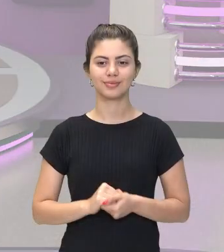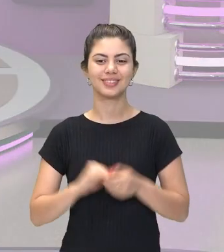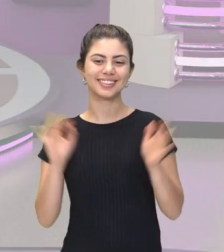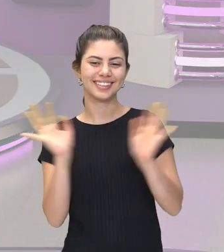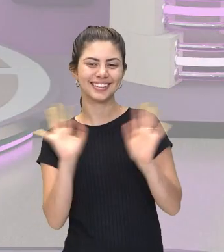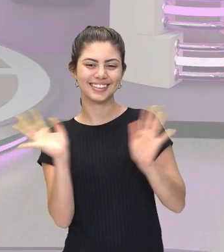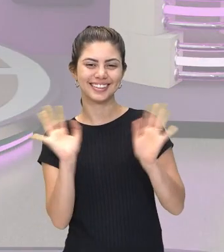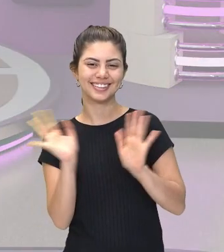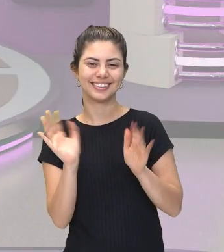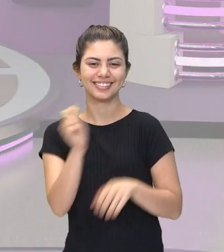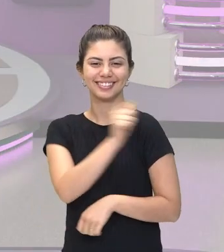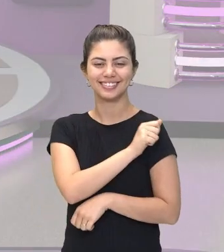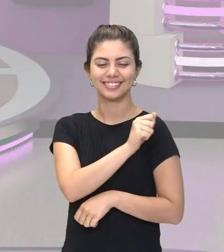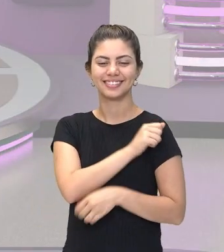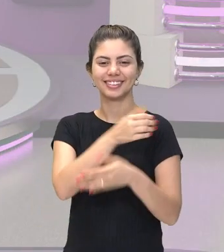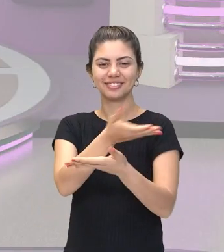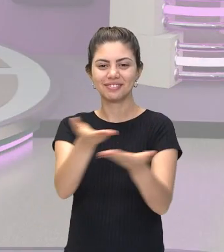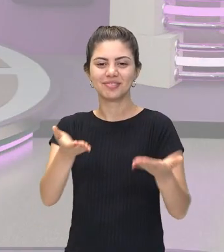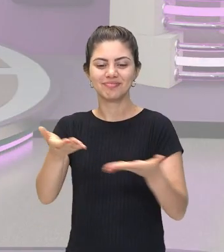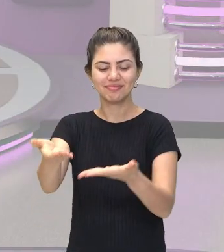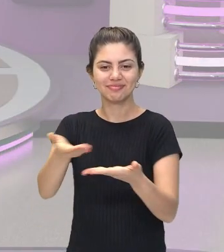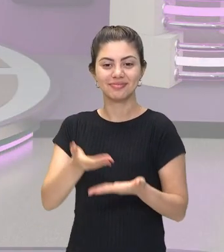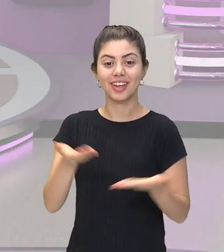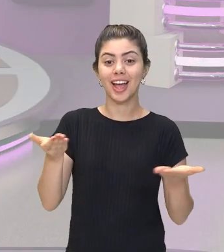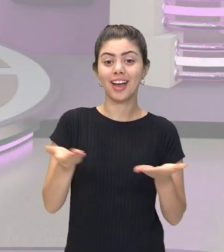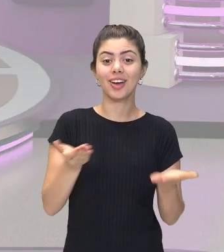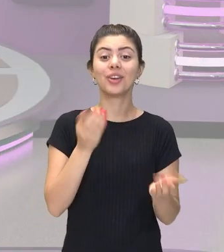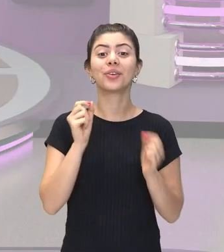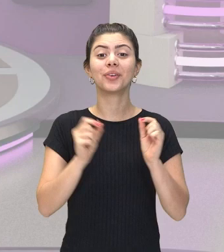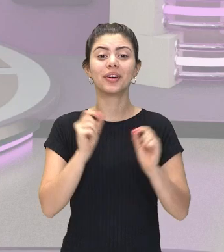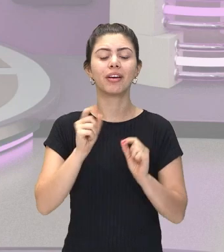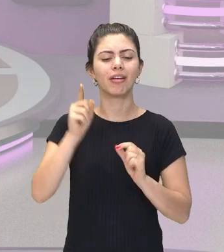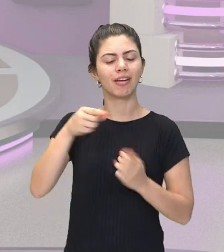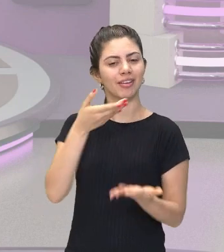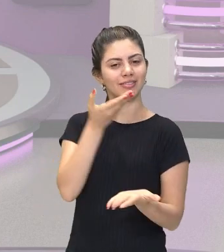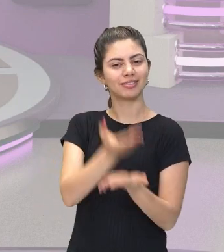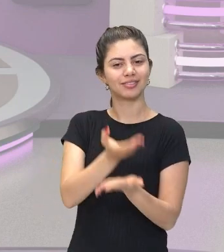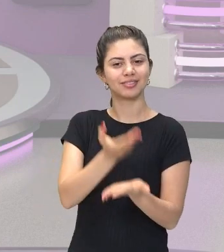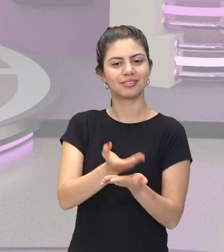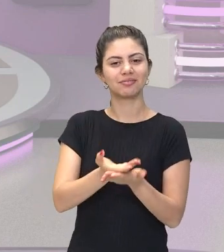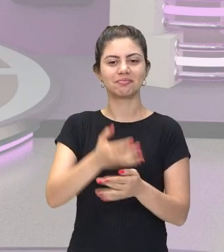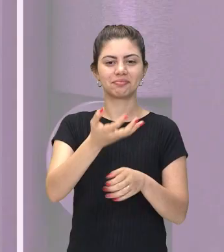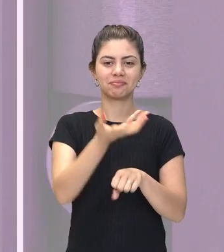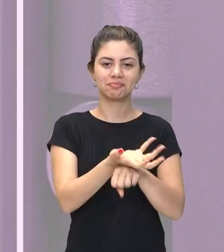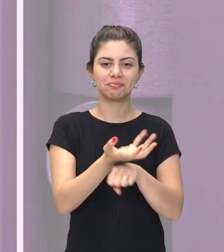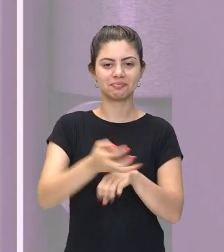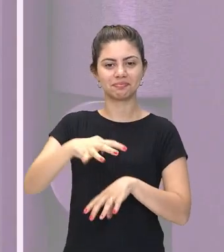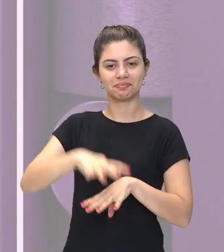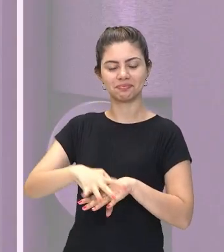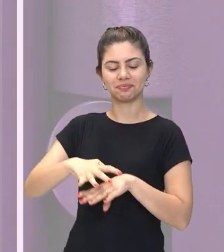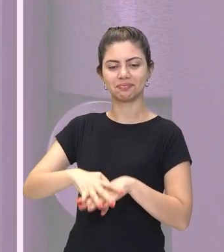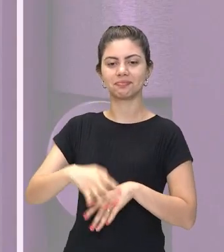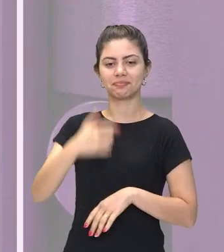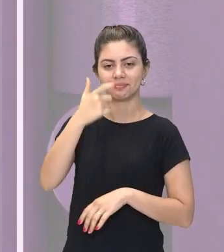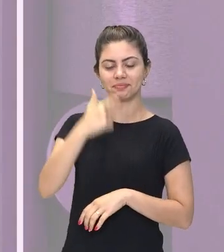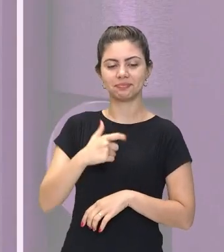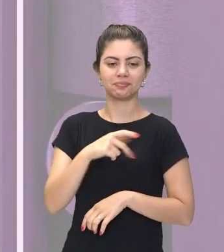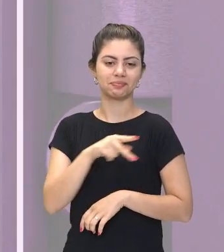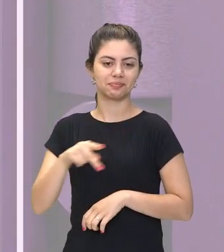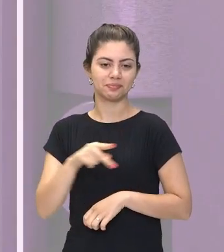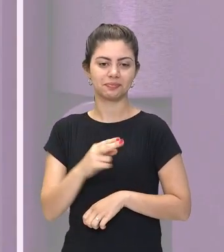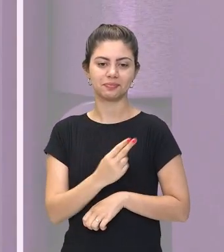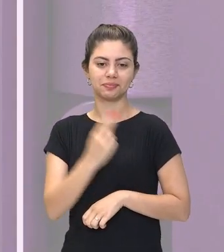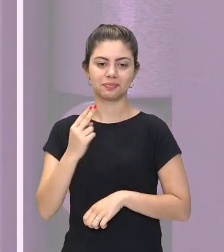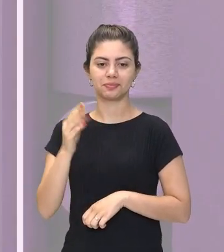Olá pessoal, sejam todos bem-vindos a mais um dia de aula de matemática. Eu sou o professor